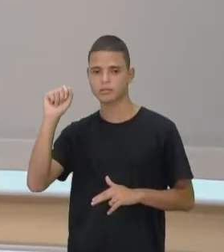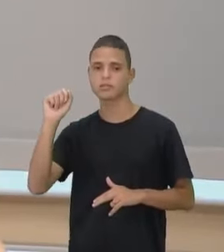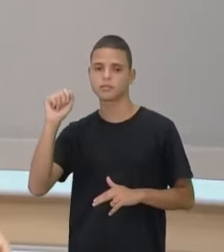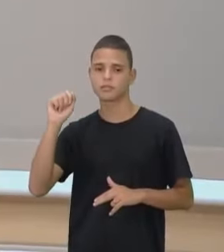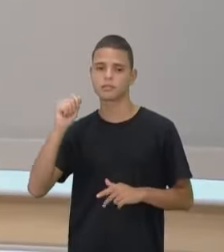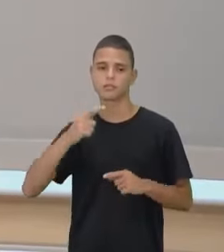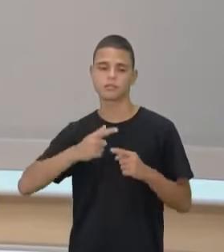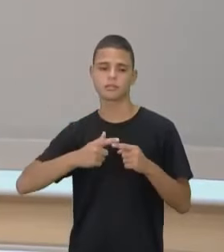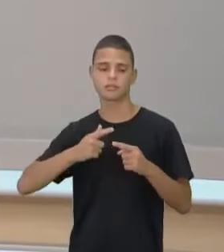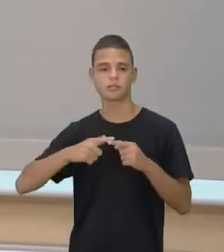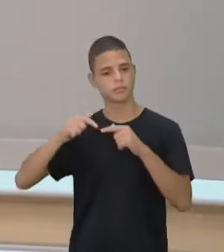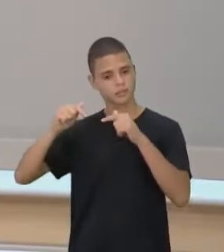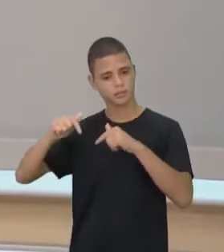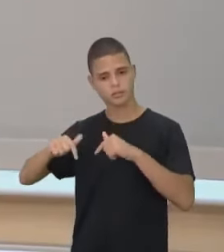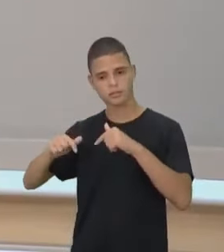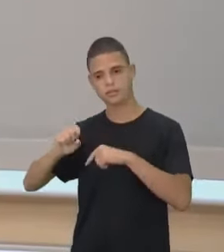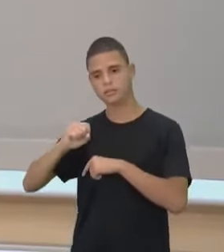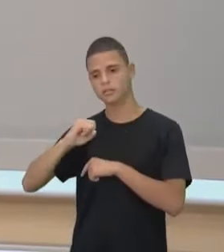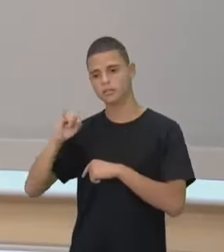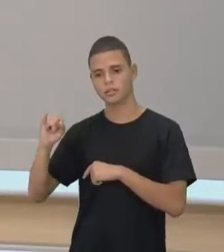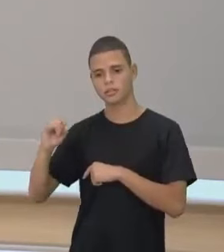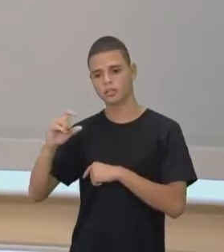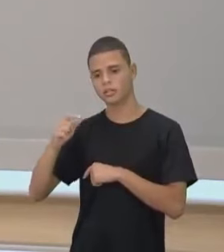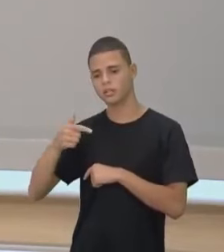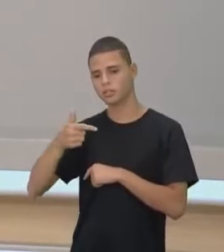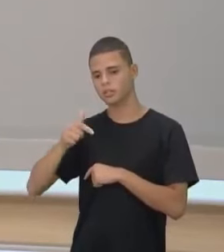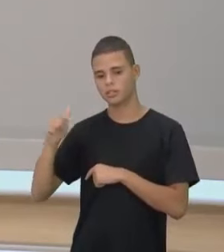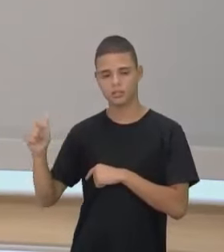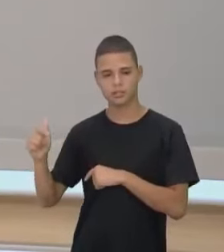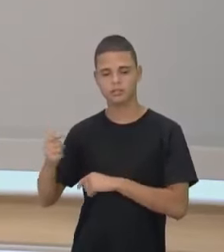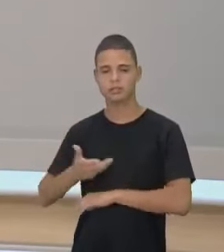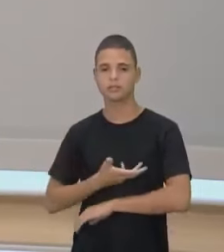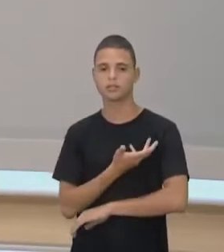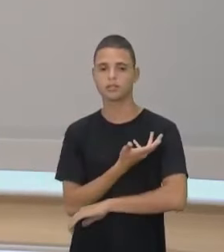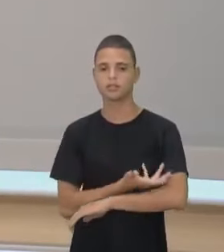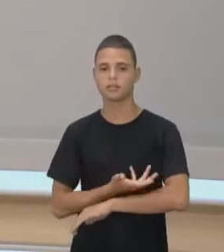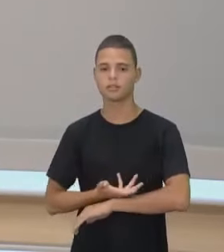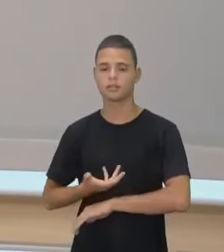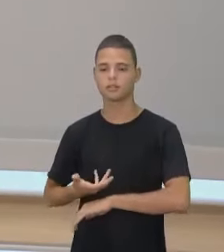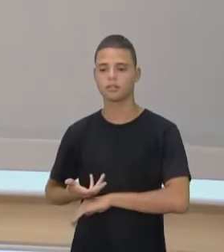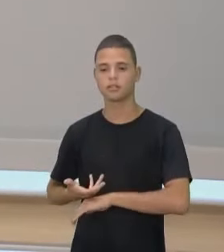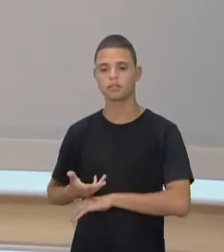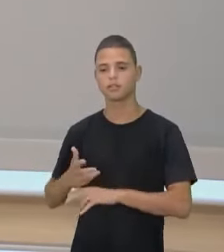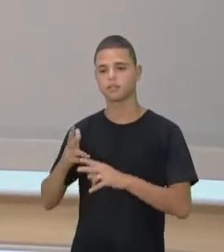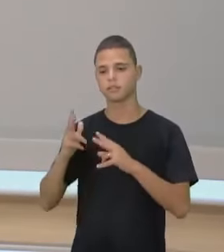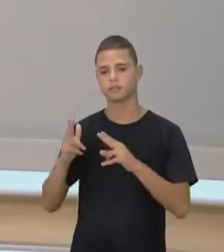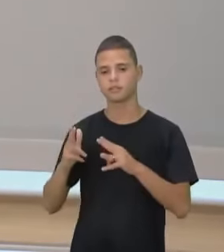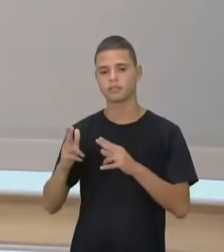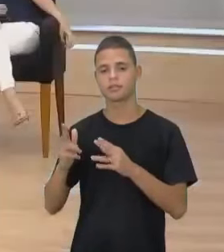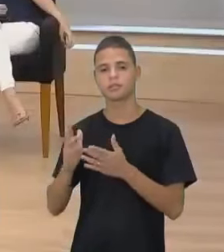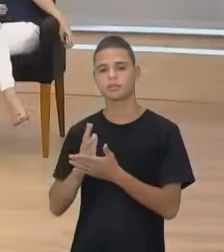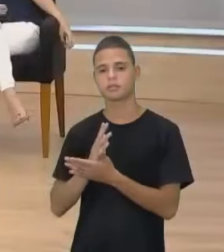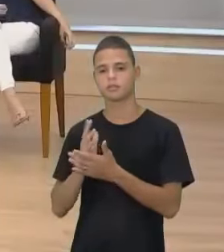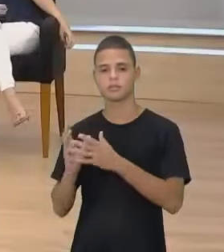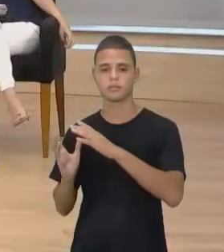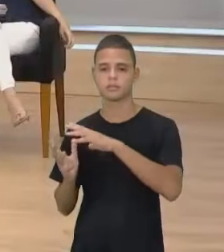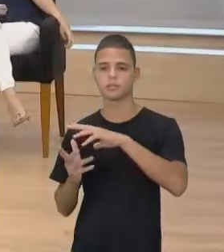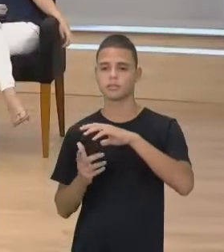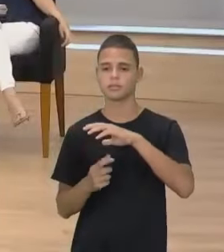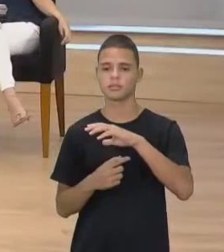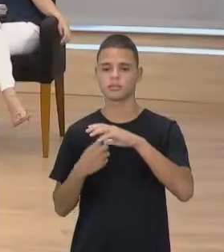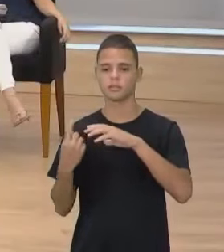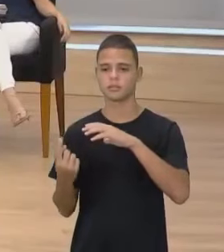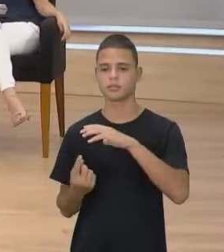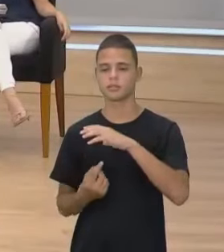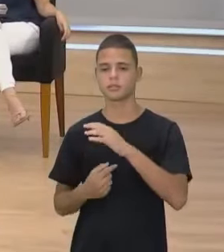área daqui úmida, senão seríamos uma área seca como a faixa de secas do mundo. Sim,